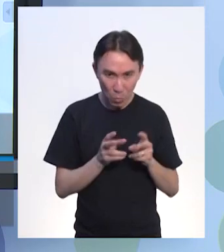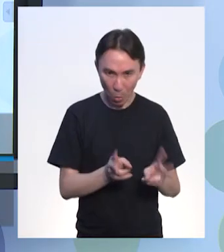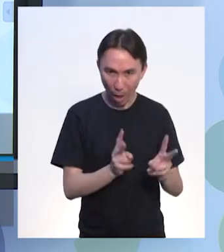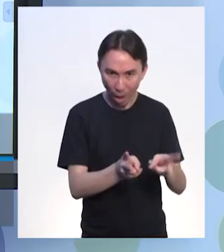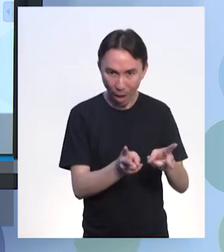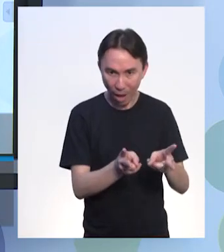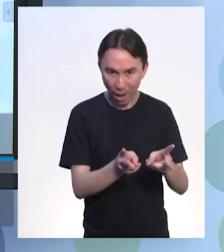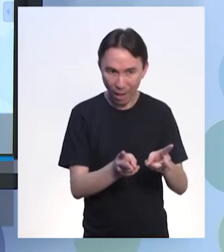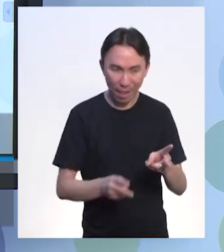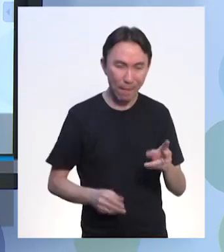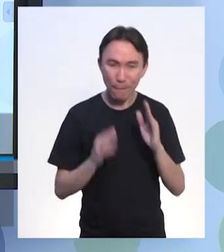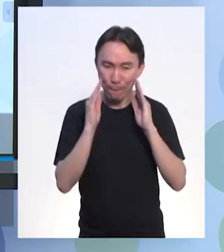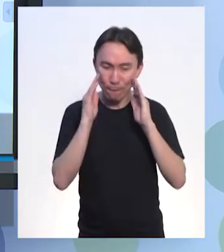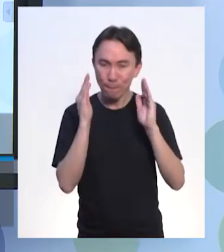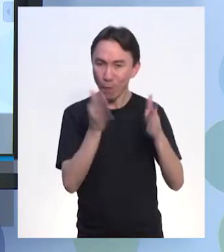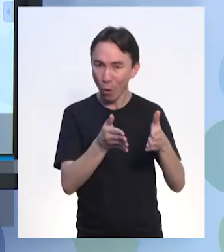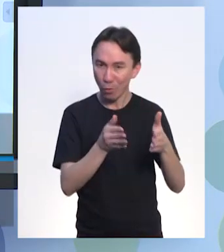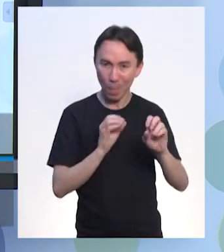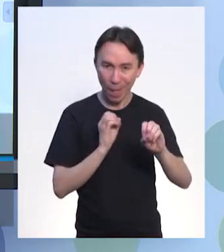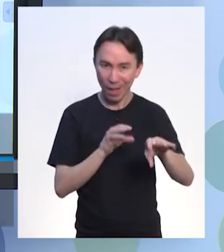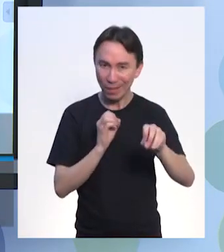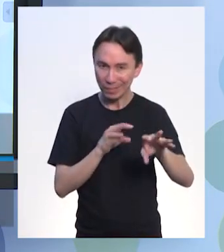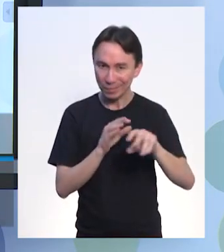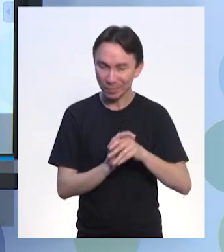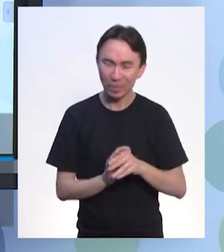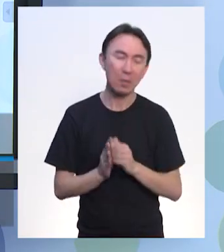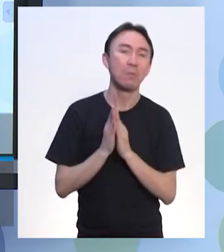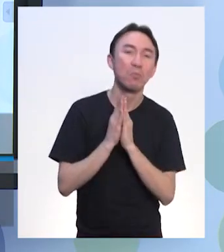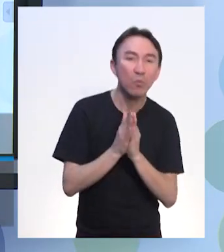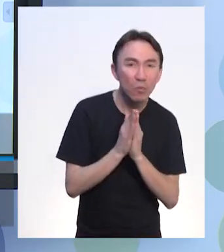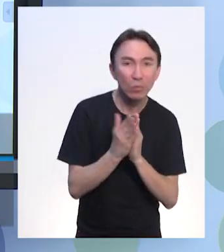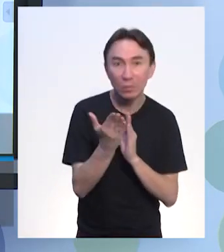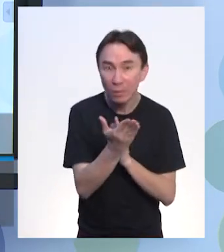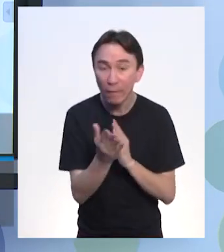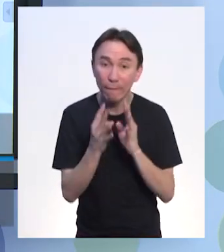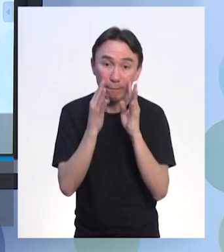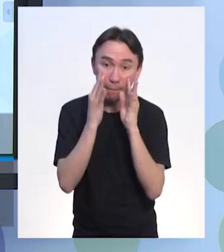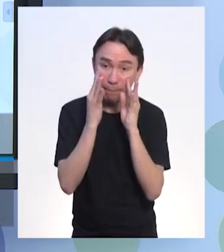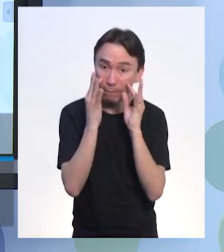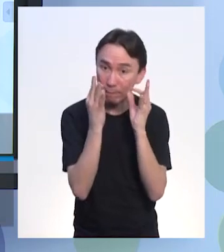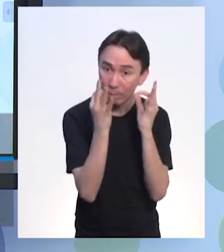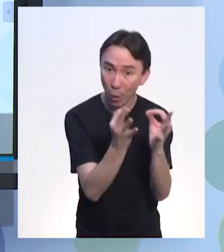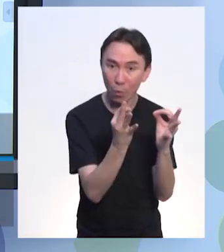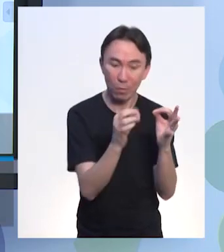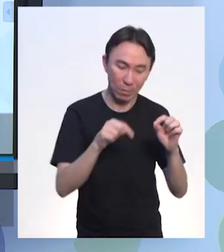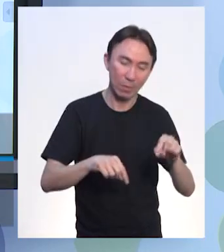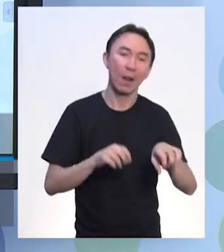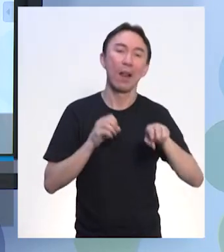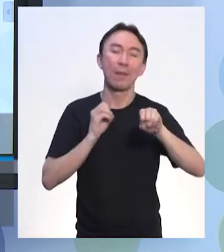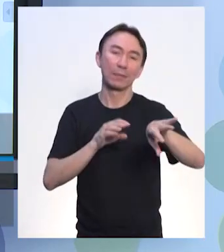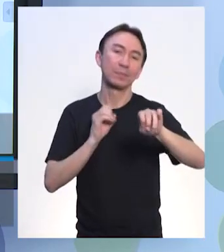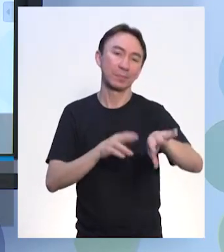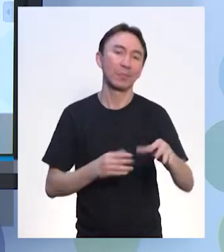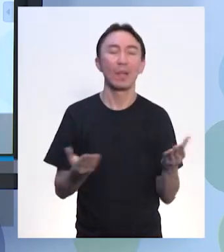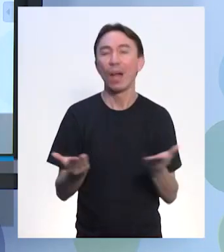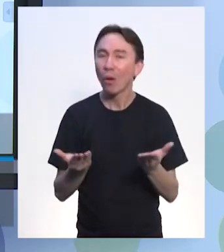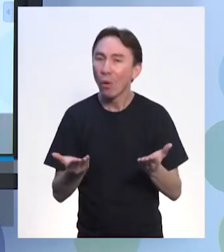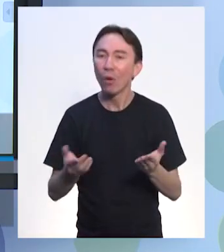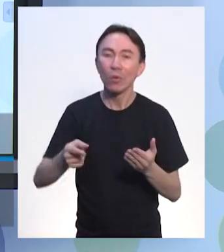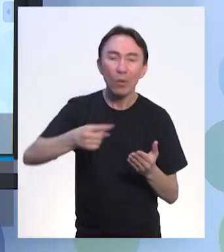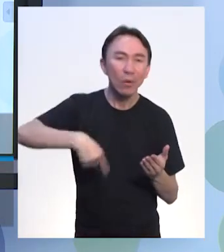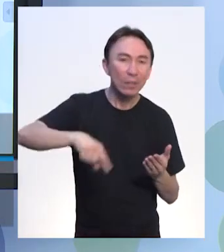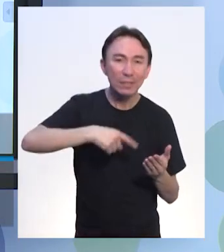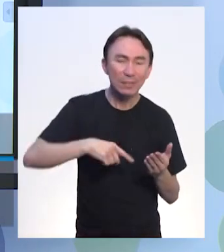na aula. Preciso que eles foquem mesmo, porque agora a gente vai conhecer um pouquinho mais sobre cada um